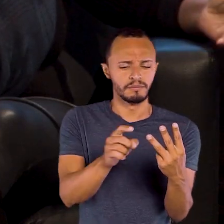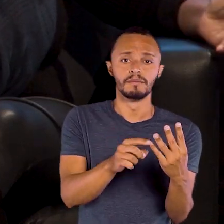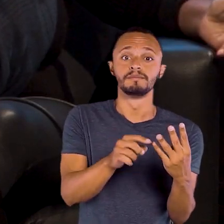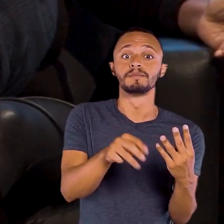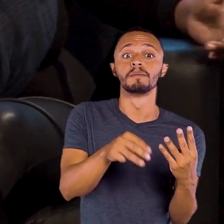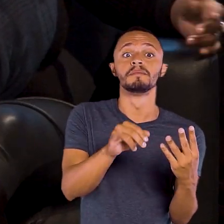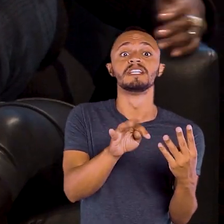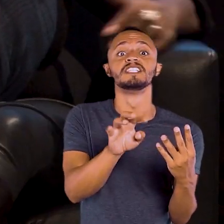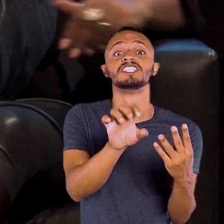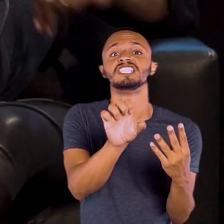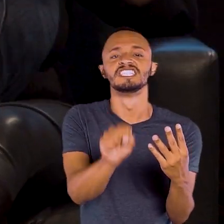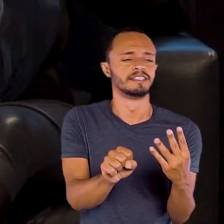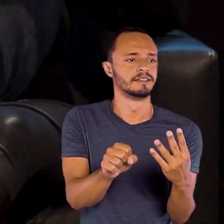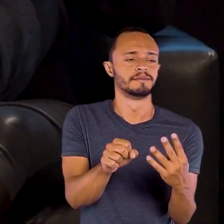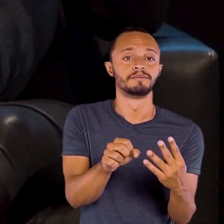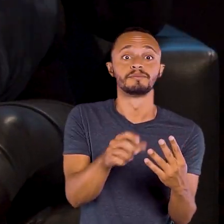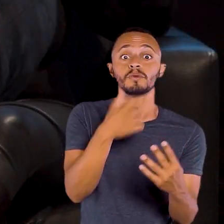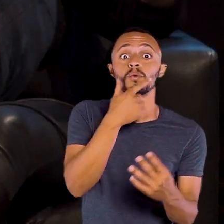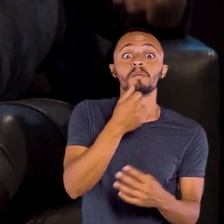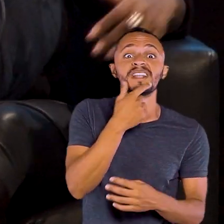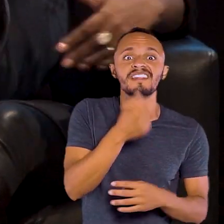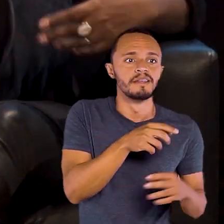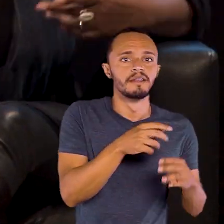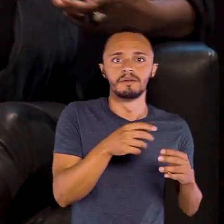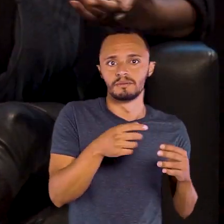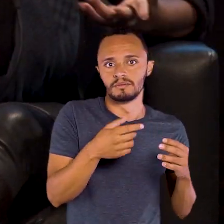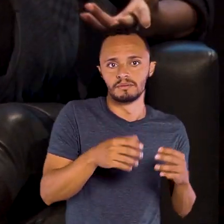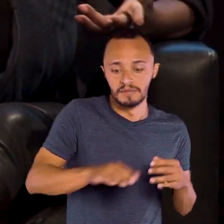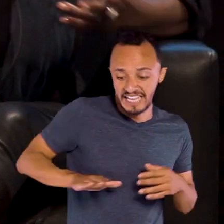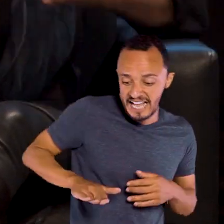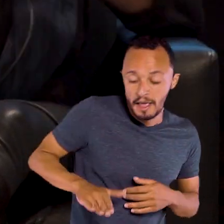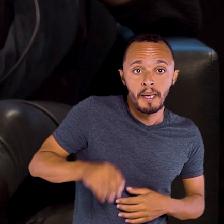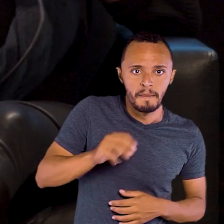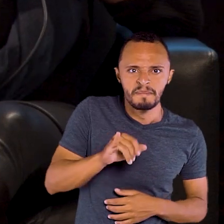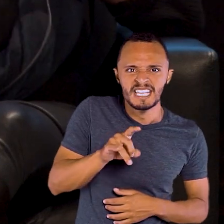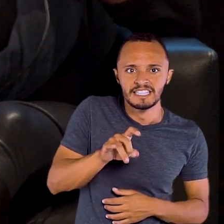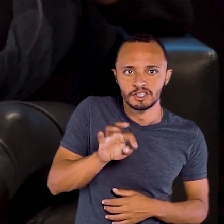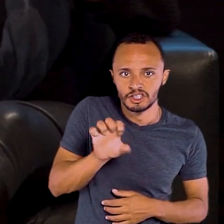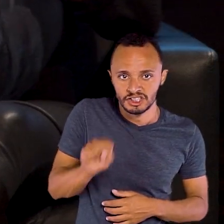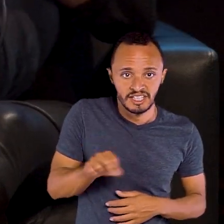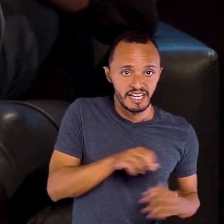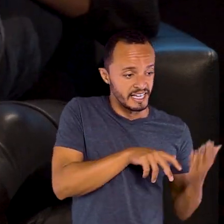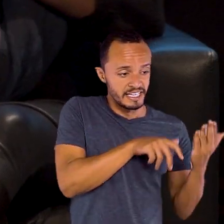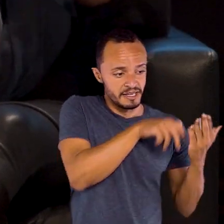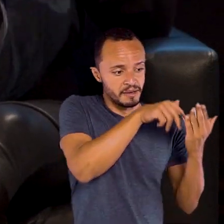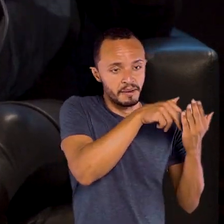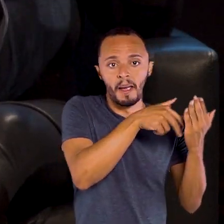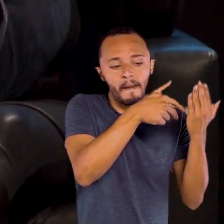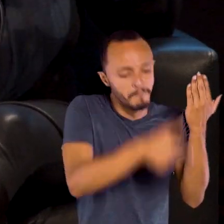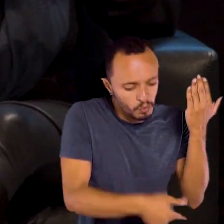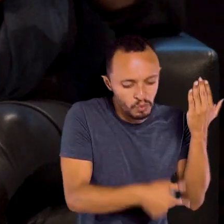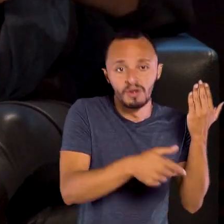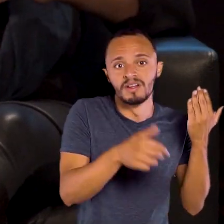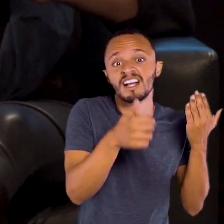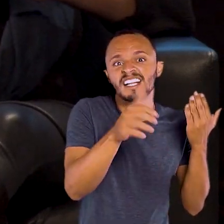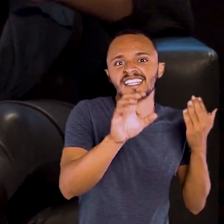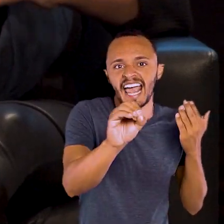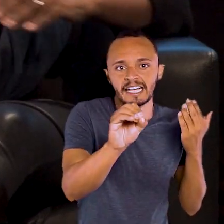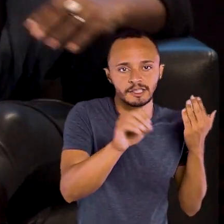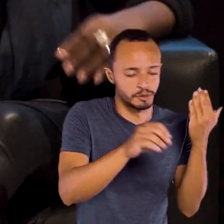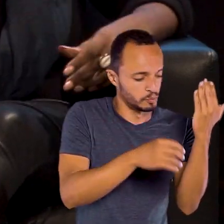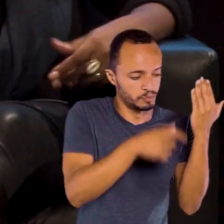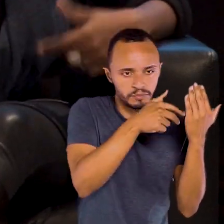caiu do 10º andar, enfim, 1000 casos. E eu fui colecionando esses casos. Não à toa, né? Não